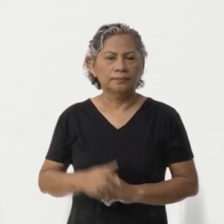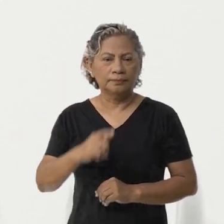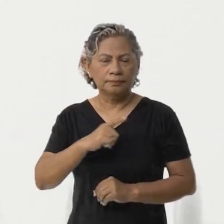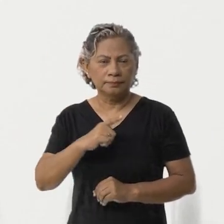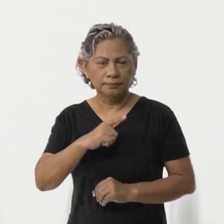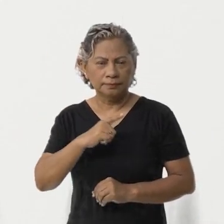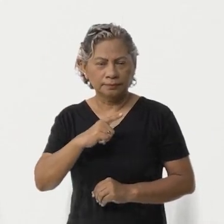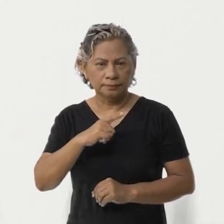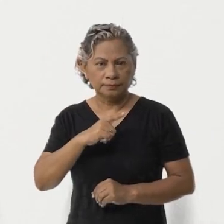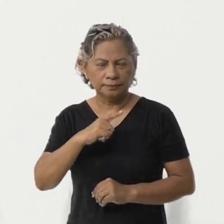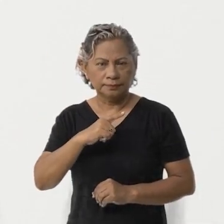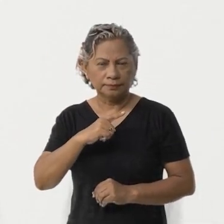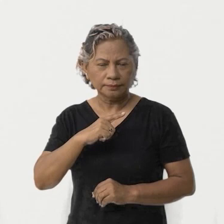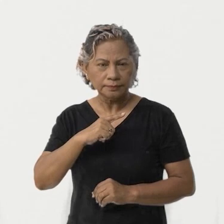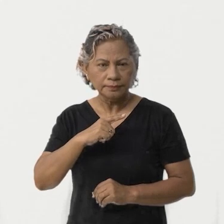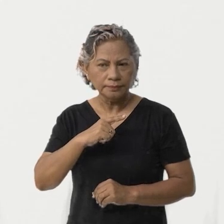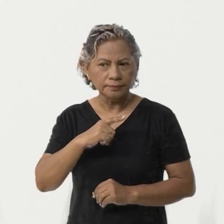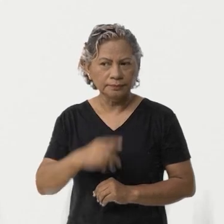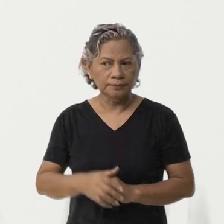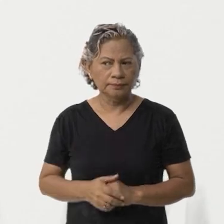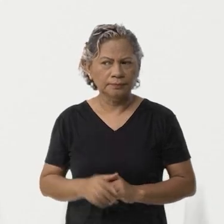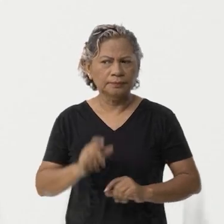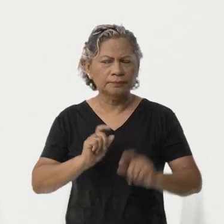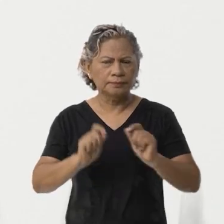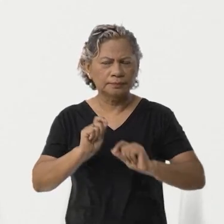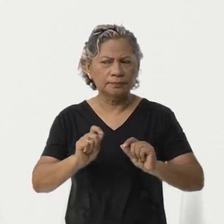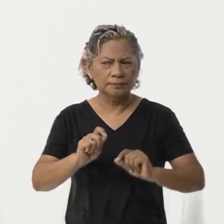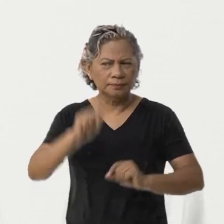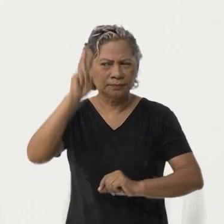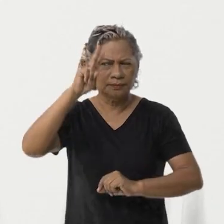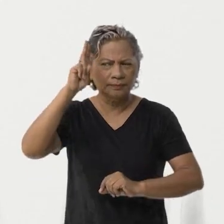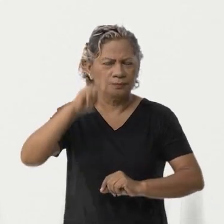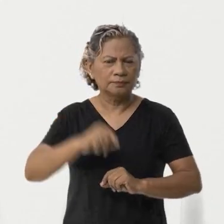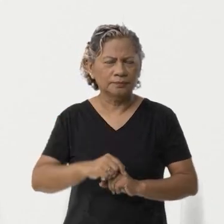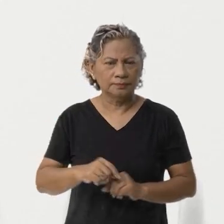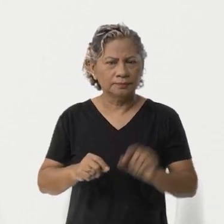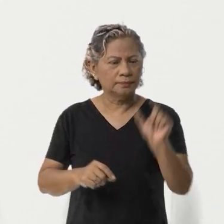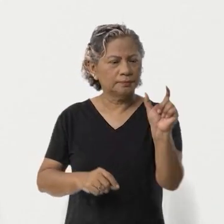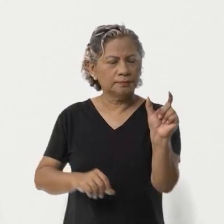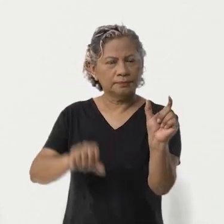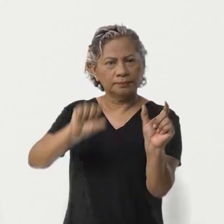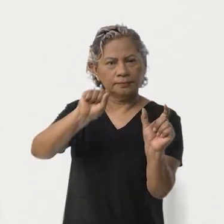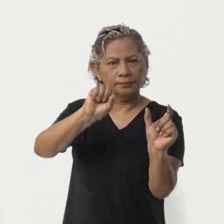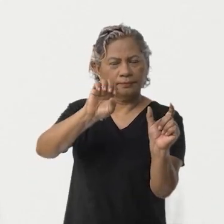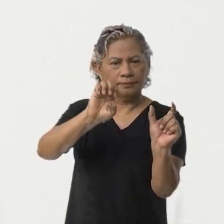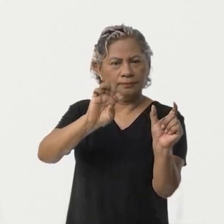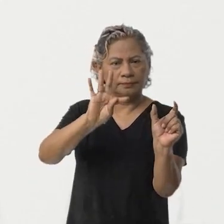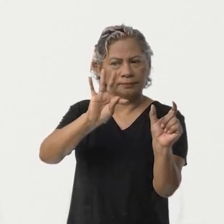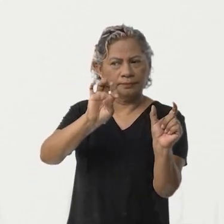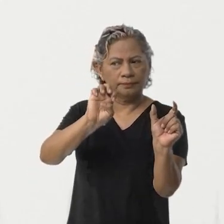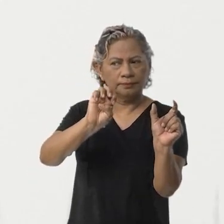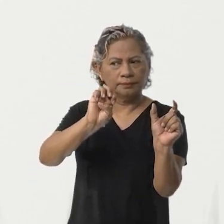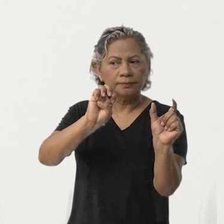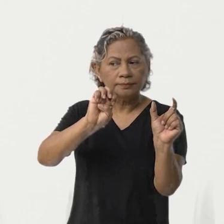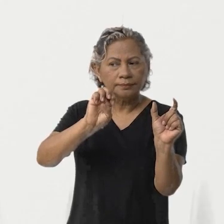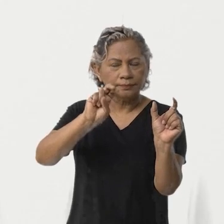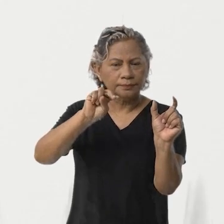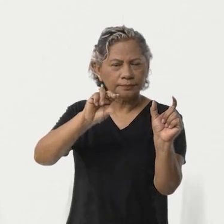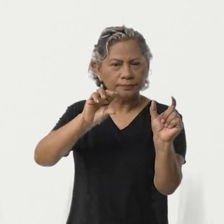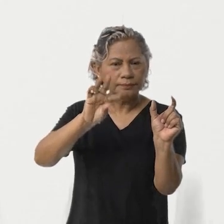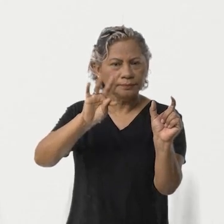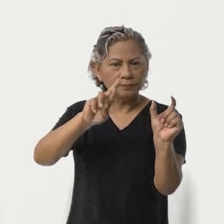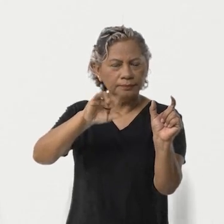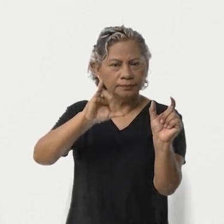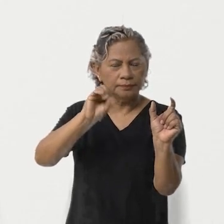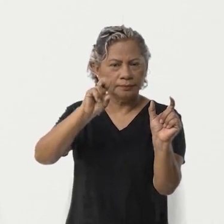ao hemisfério setentrional. Quem ainda lembra o que é setentrional? É norte, mesma coisa que